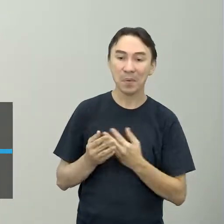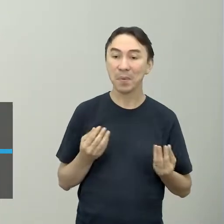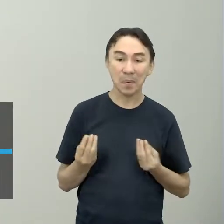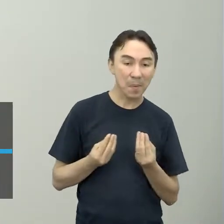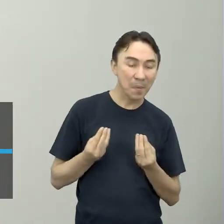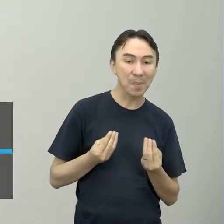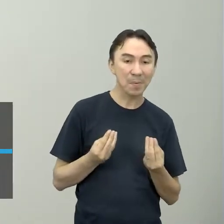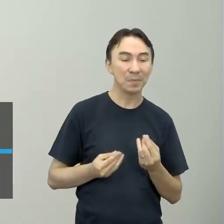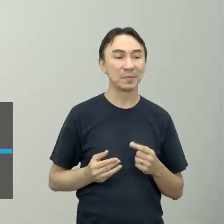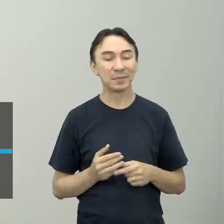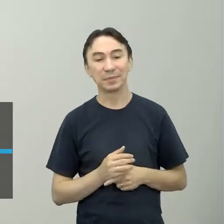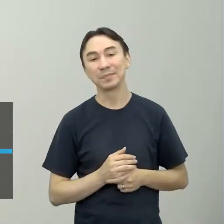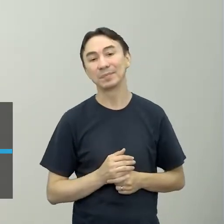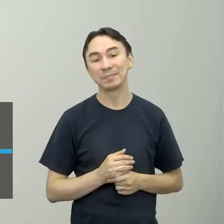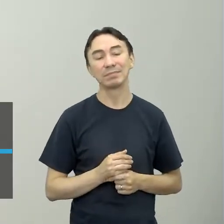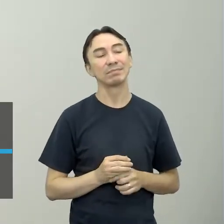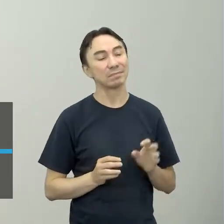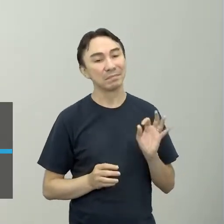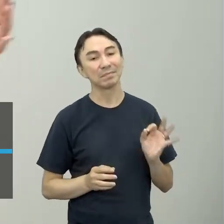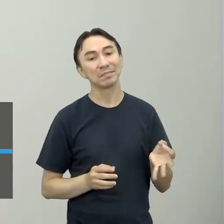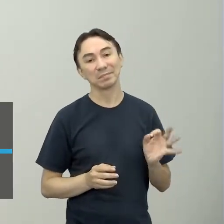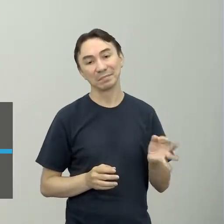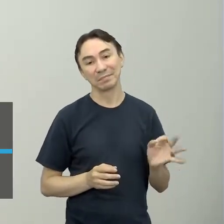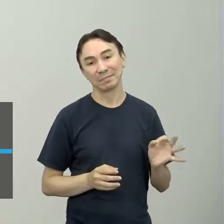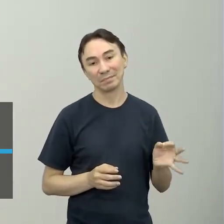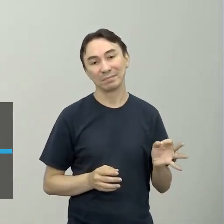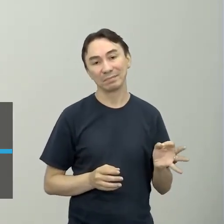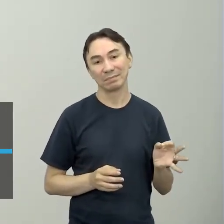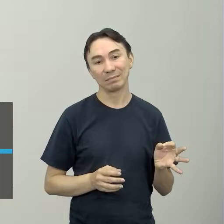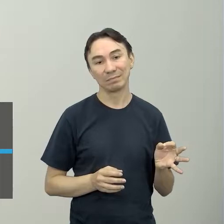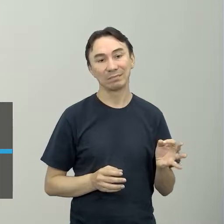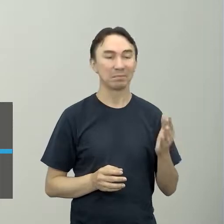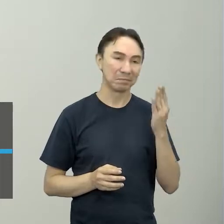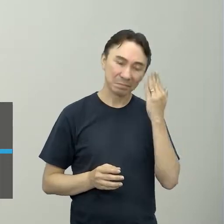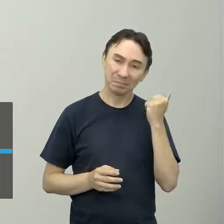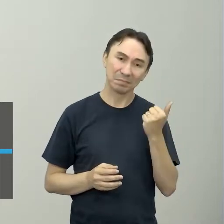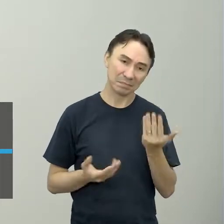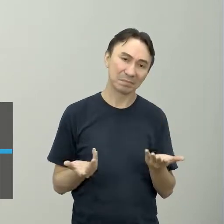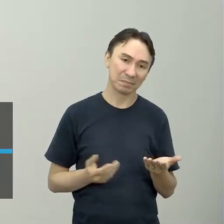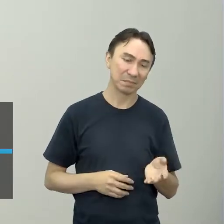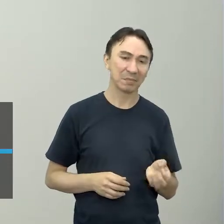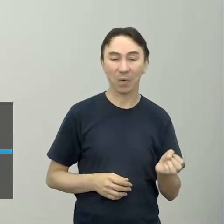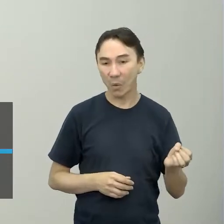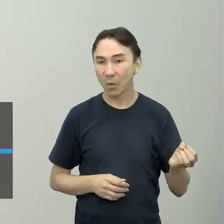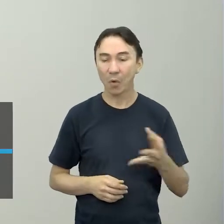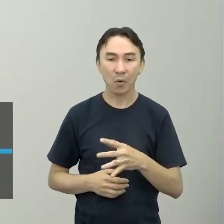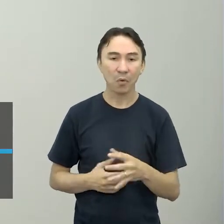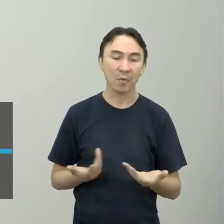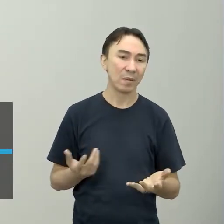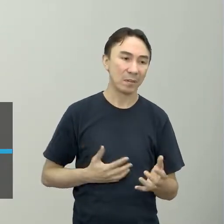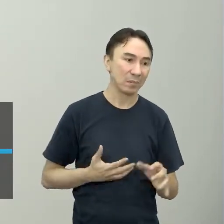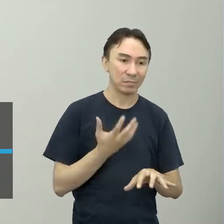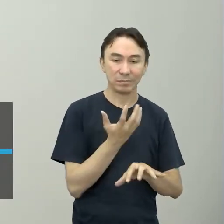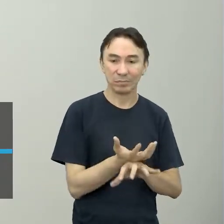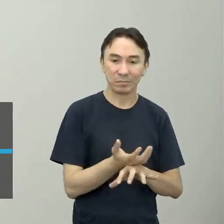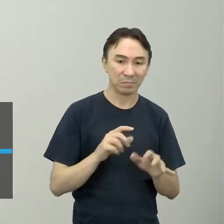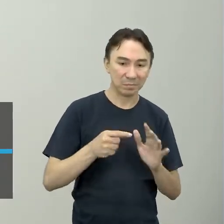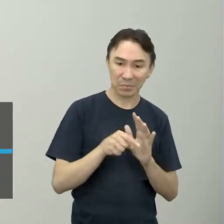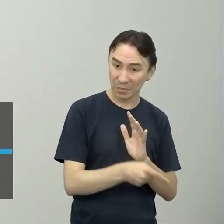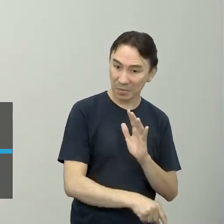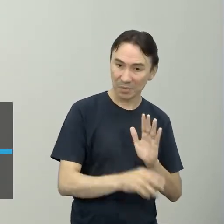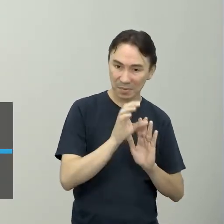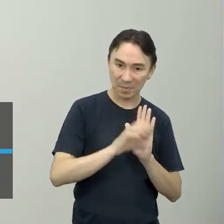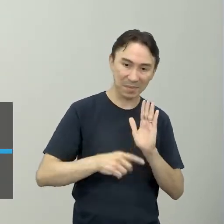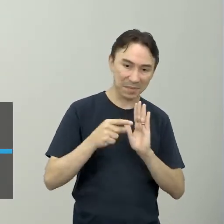tudo. Exatamente, né? Então a gente sabe que é uma novidade aí esses aprofundamentos, é algo novo. Então, pra